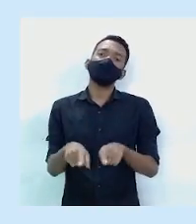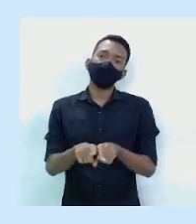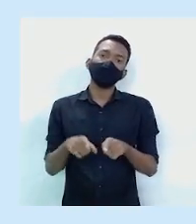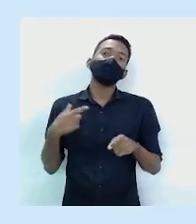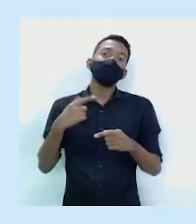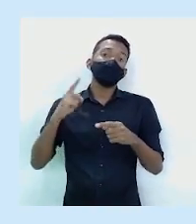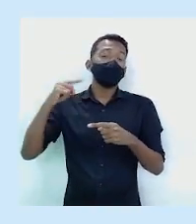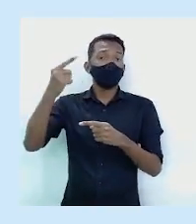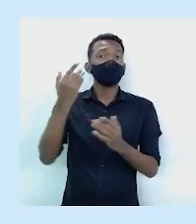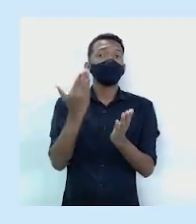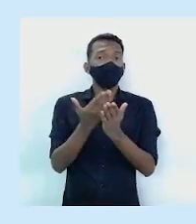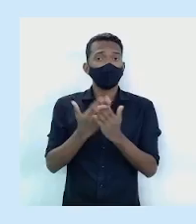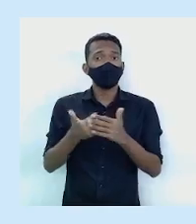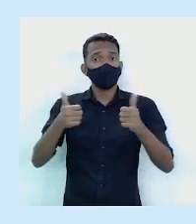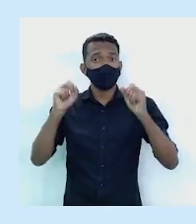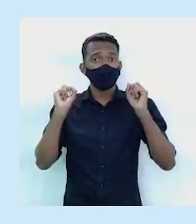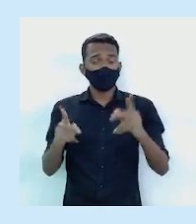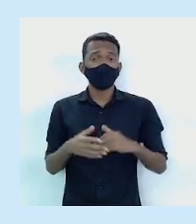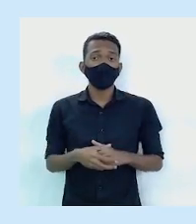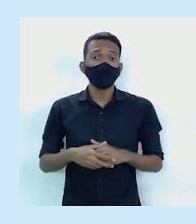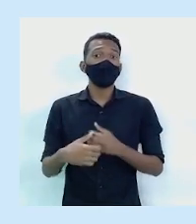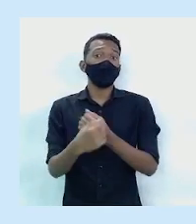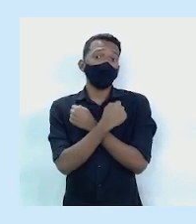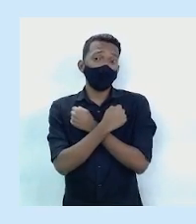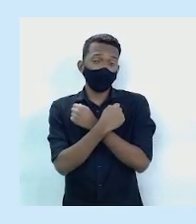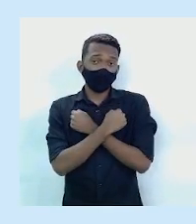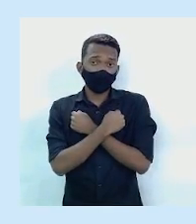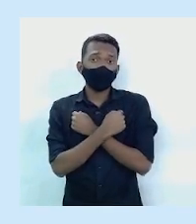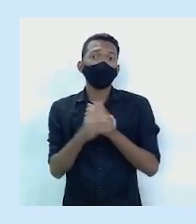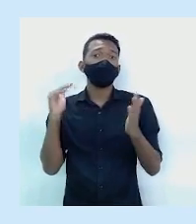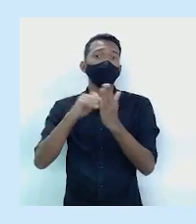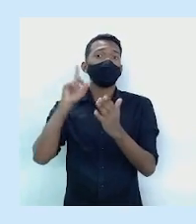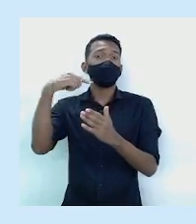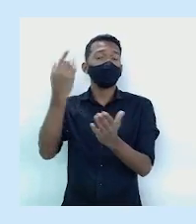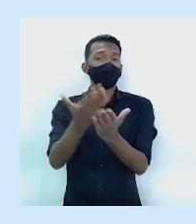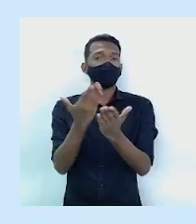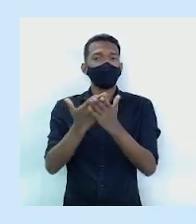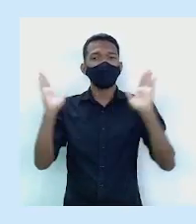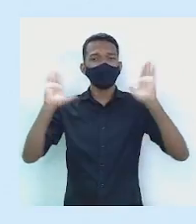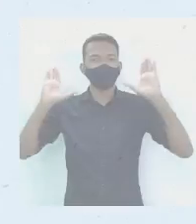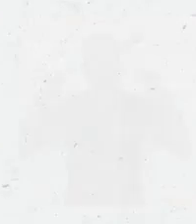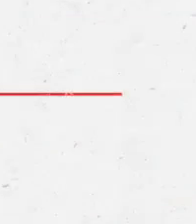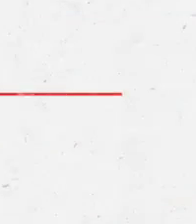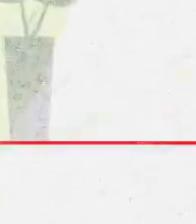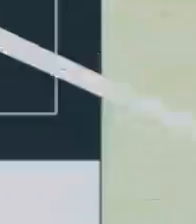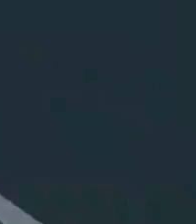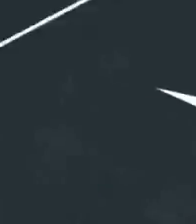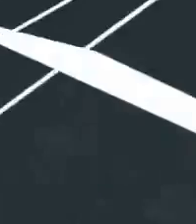próximas aulas, beleza? Um forte abraço e até a próxima aula. Tchau, tchau.